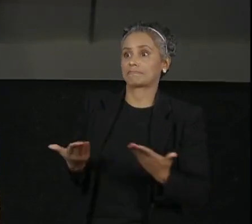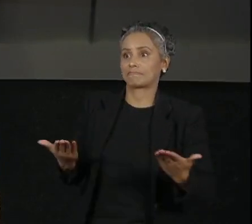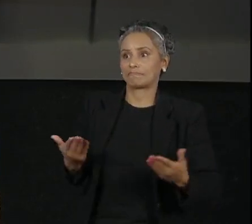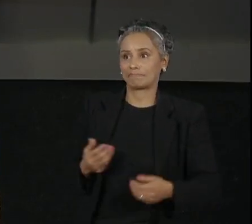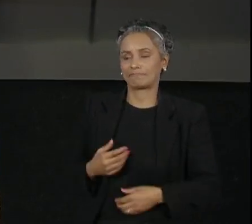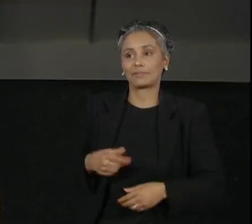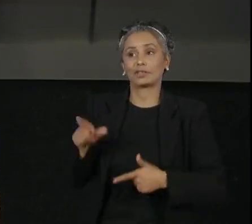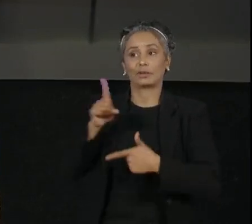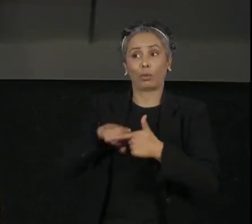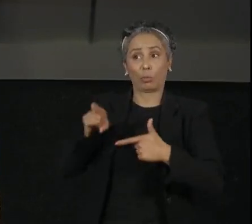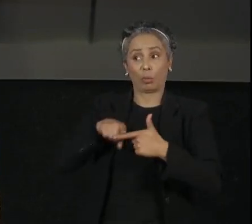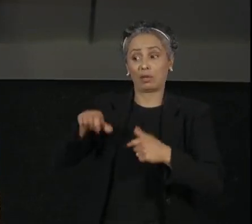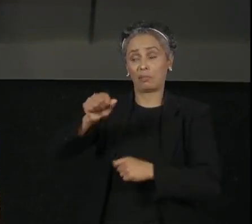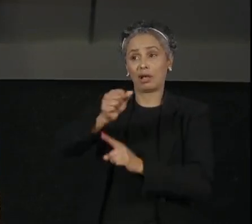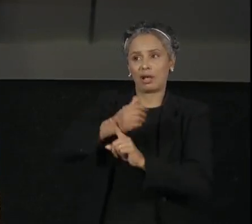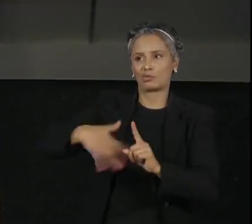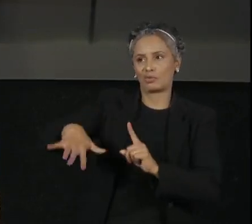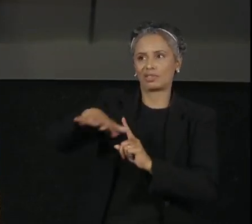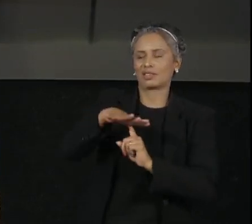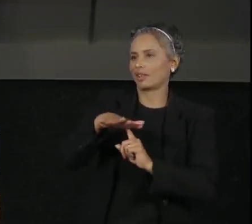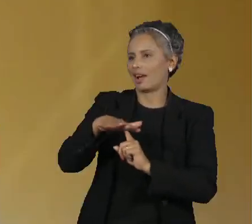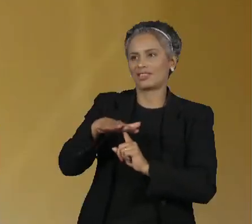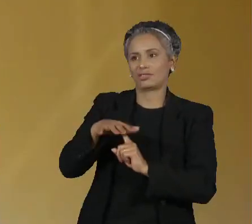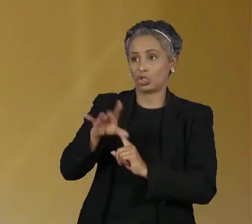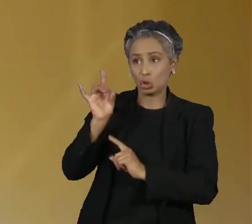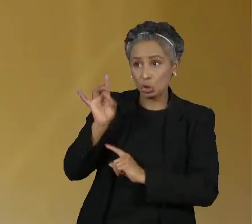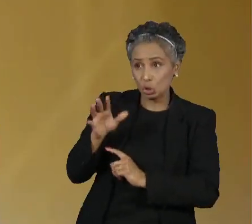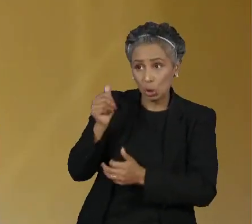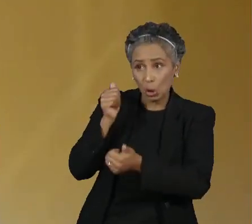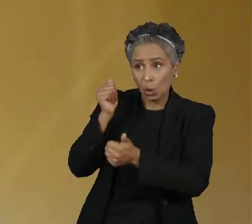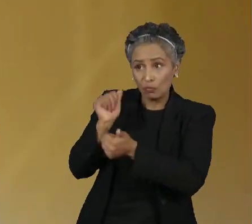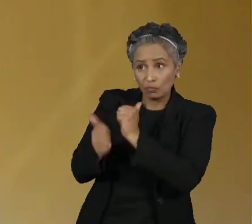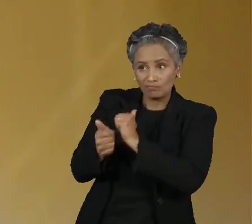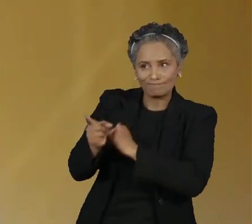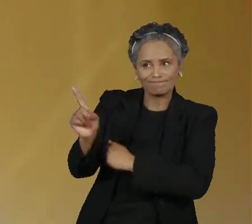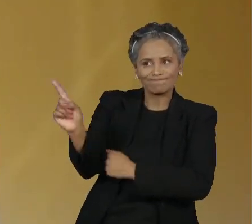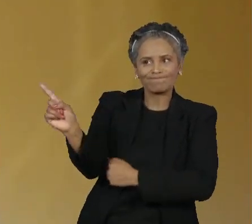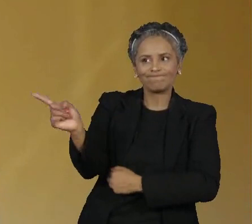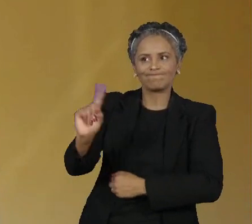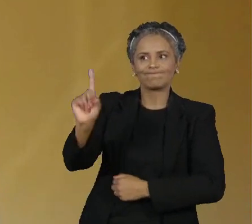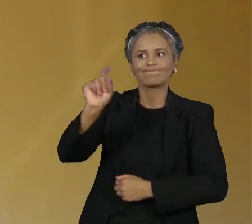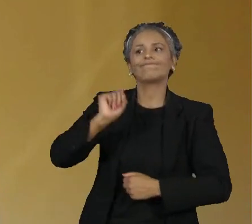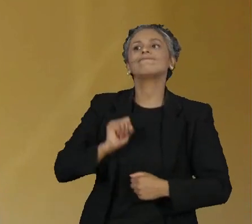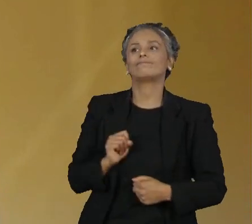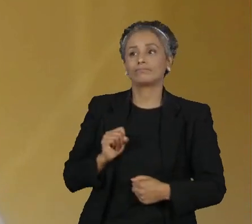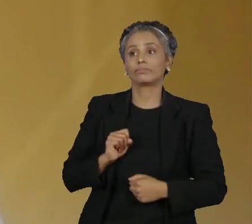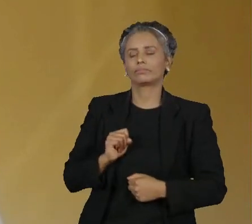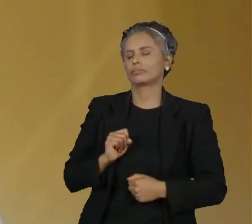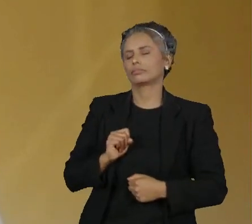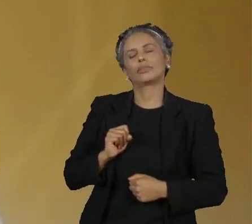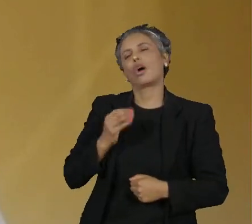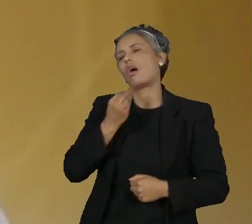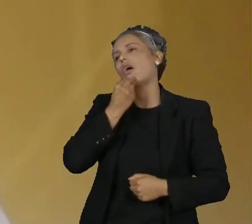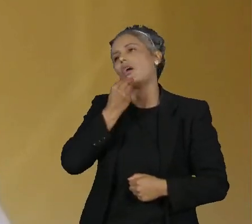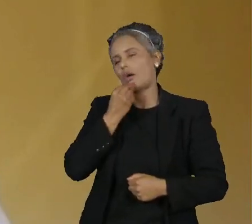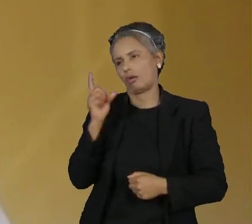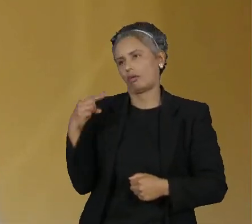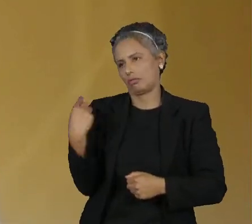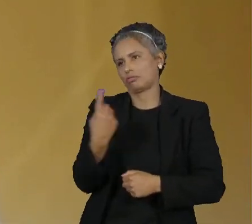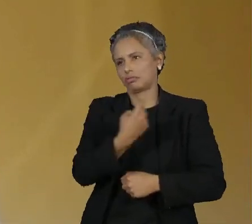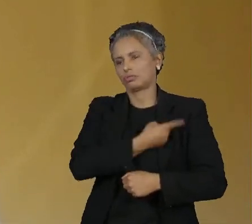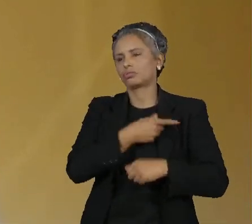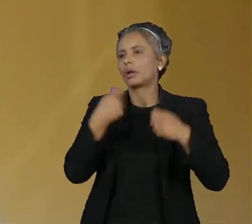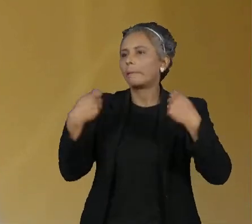ao meu ver, extrapola o futebol. Então, é óbvio que a gente precisa cada vez